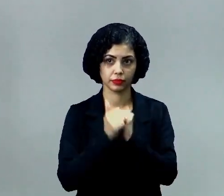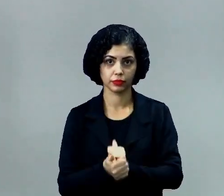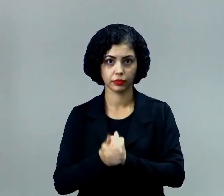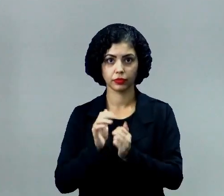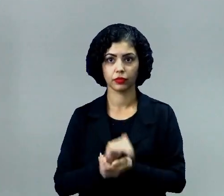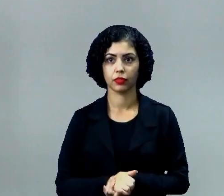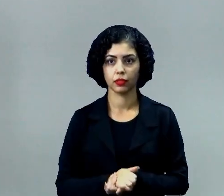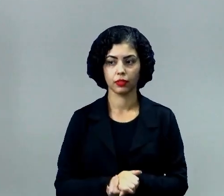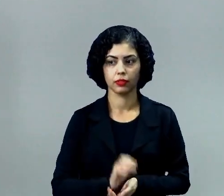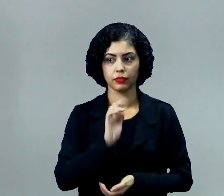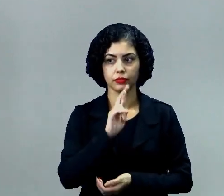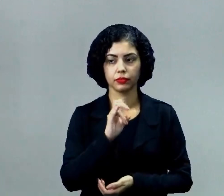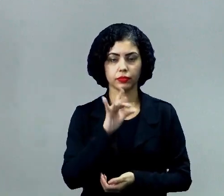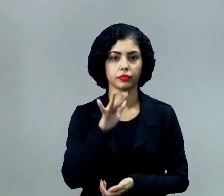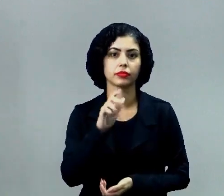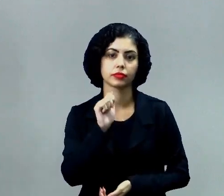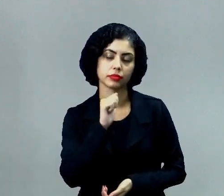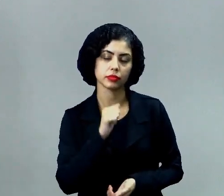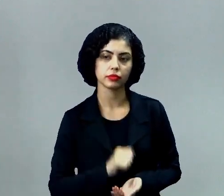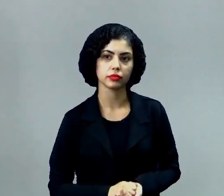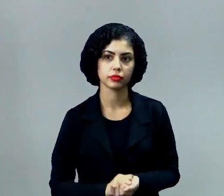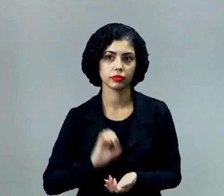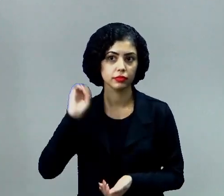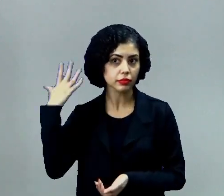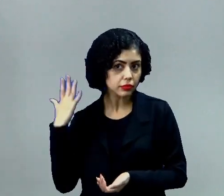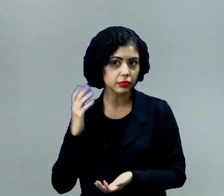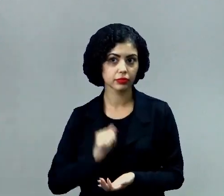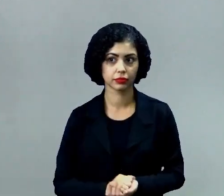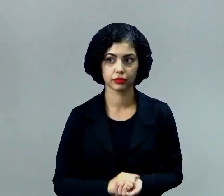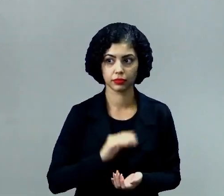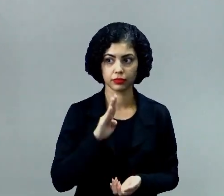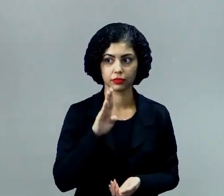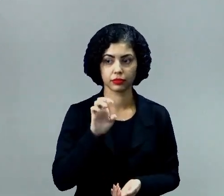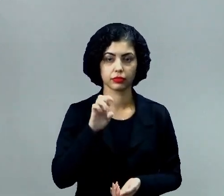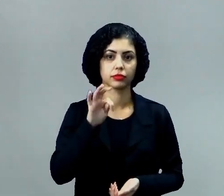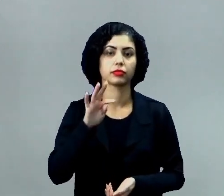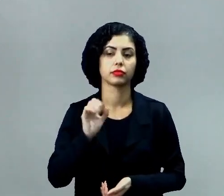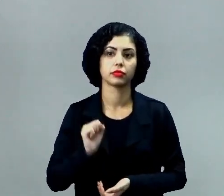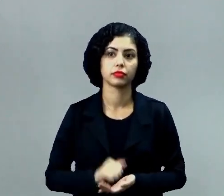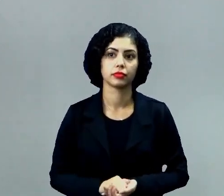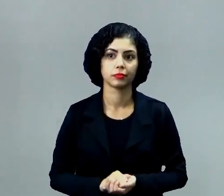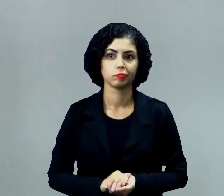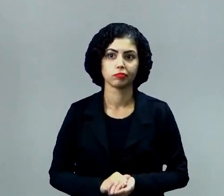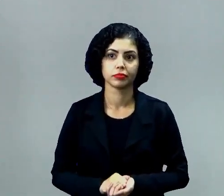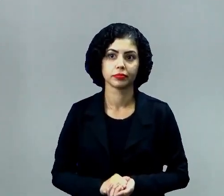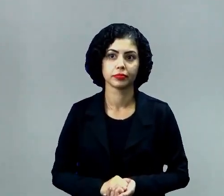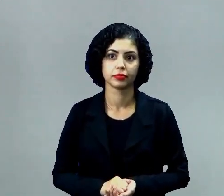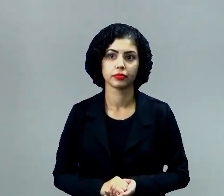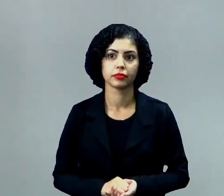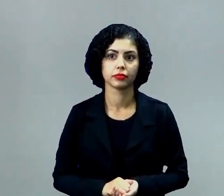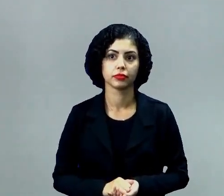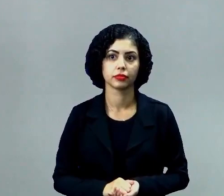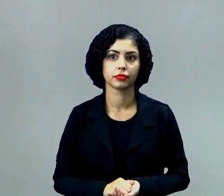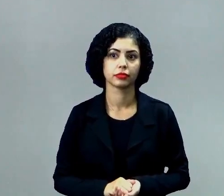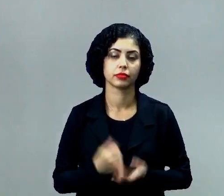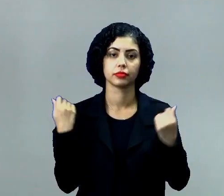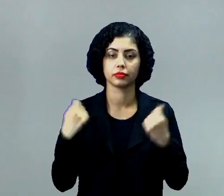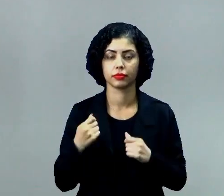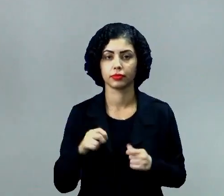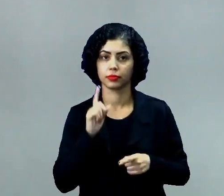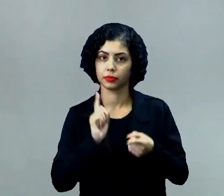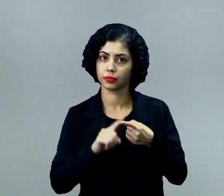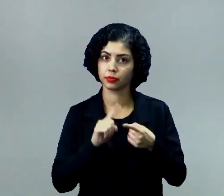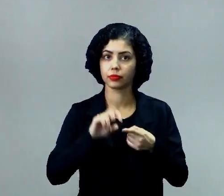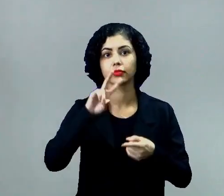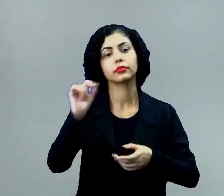é a regulamentação. O que acontece na bets? A regulamentação não é precisa,